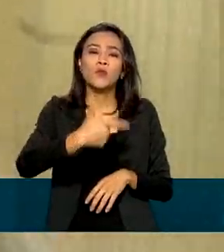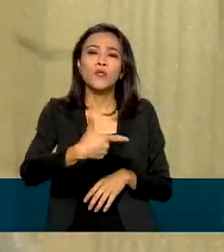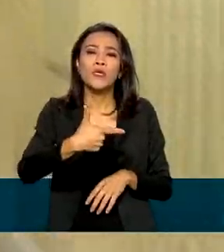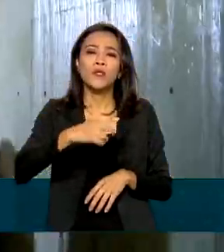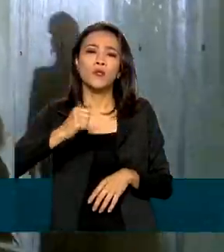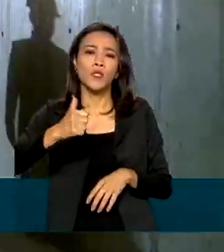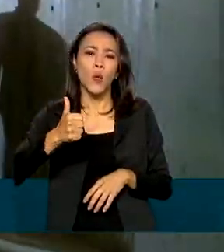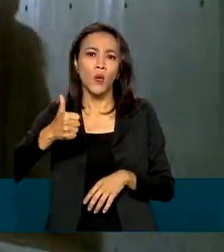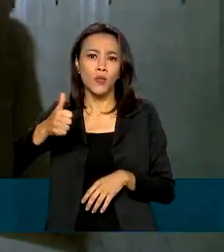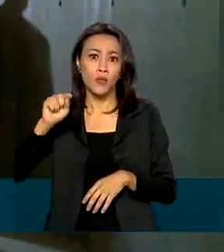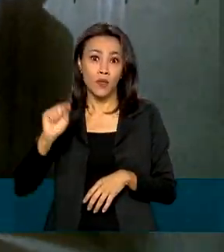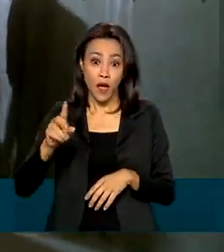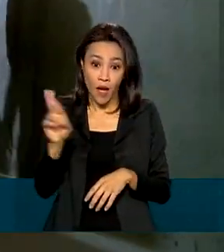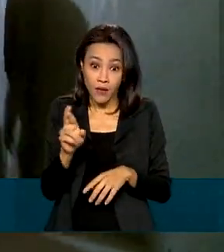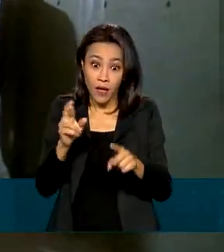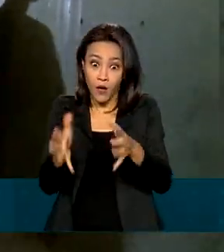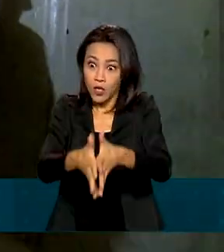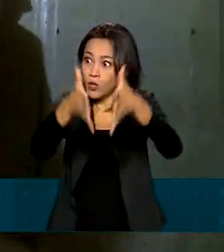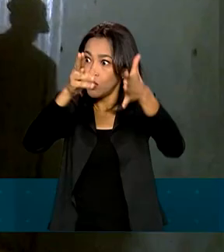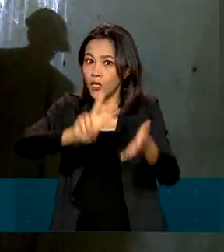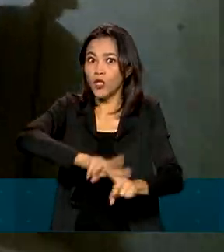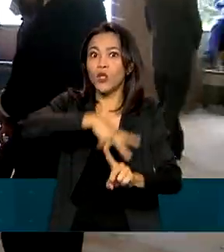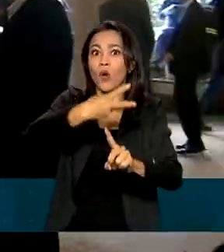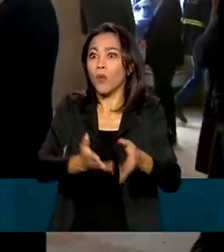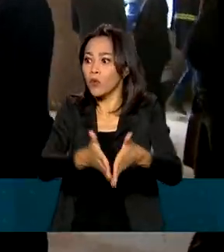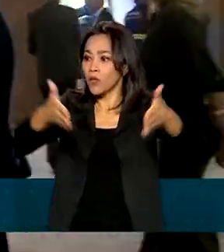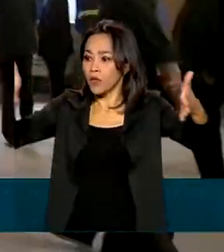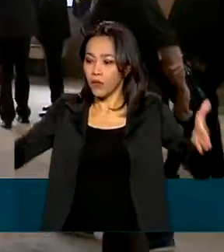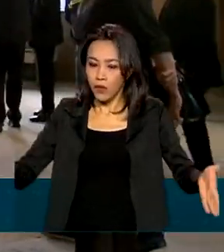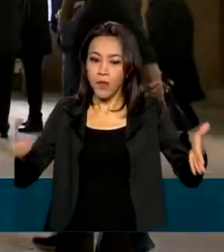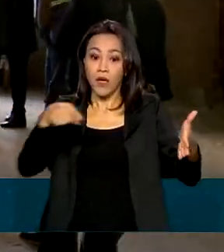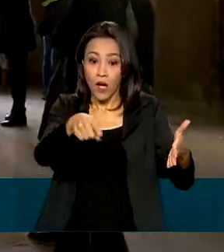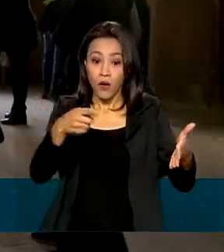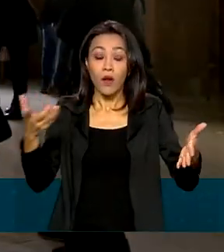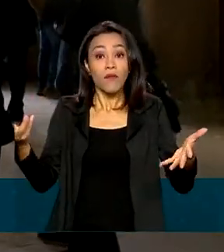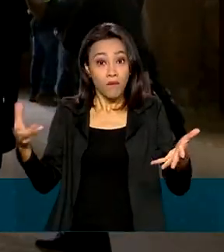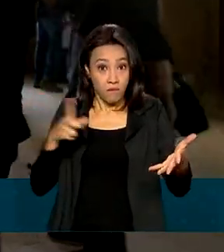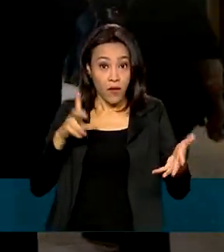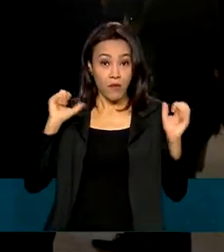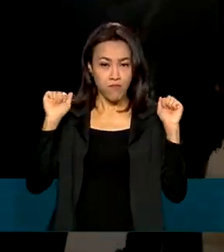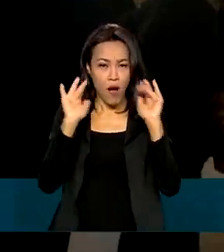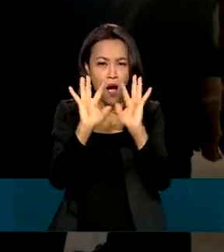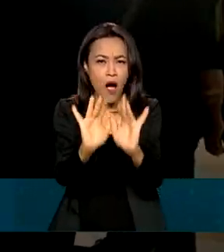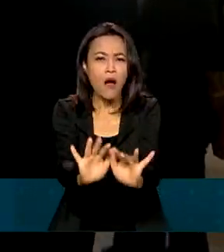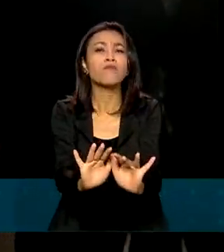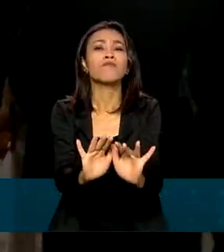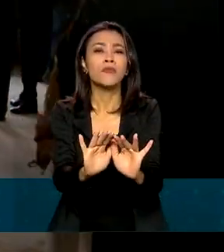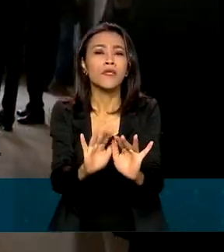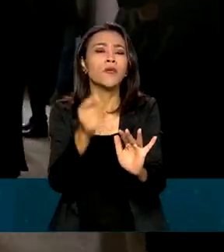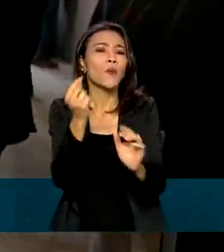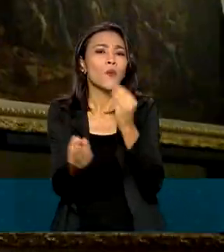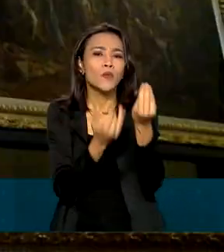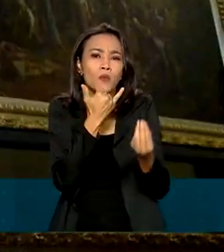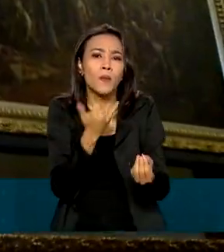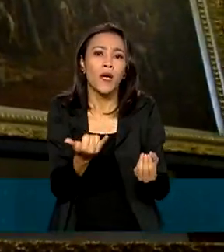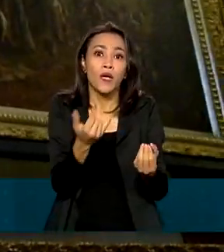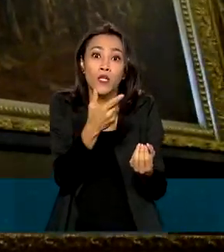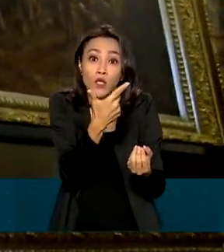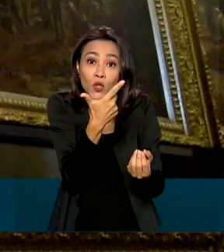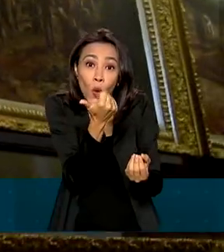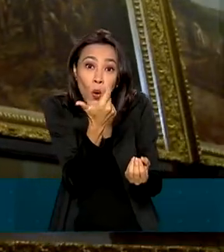tamanho. Agora conta com uma área subterrânea e terá capacidade de receber ao todo 12 exposições. Mais